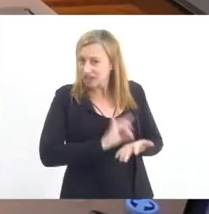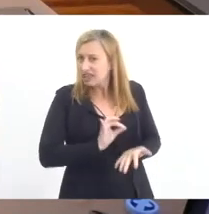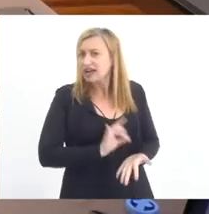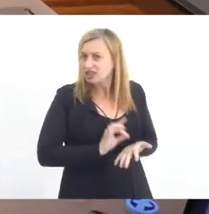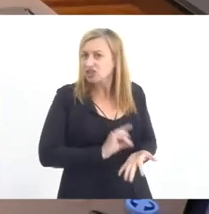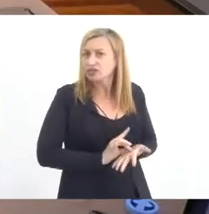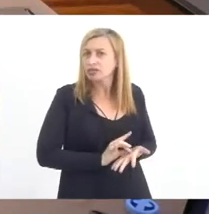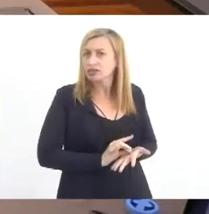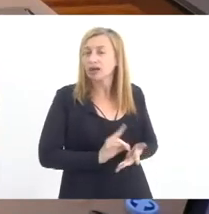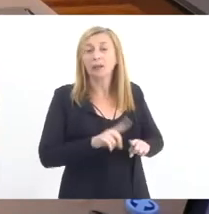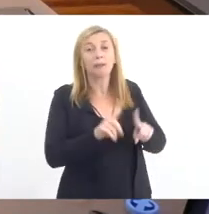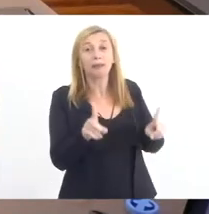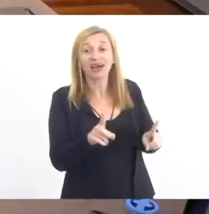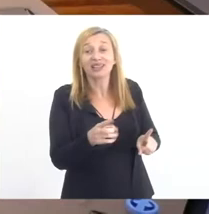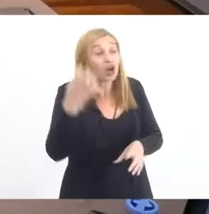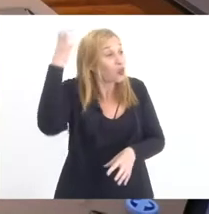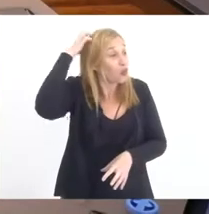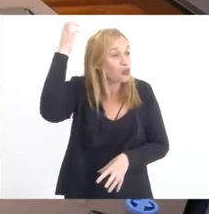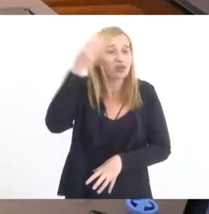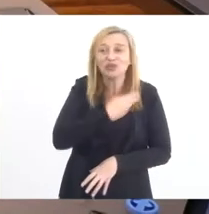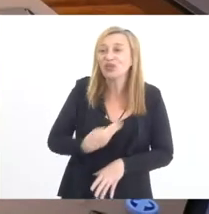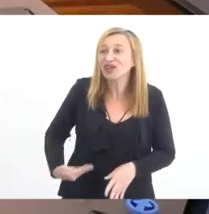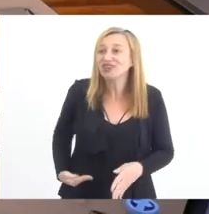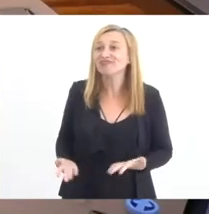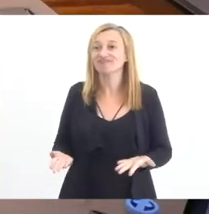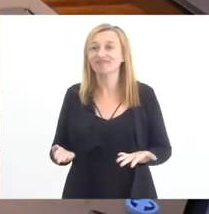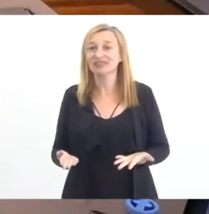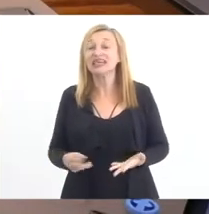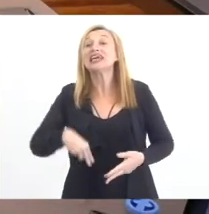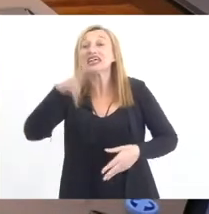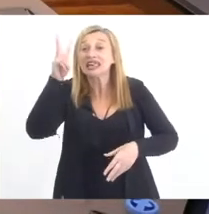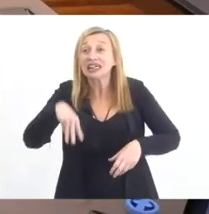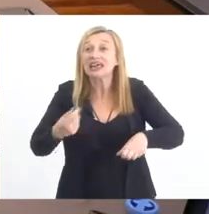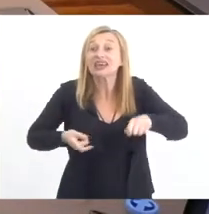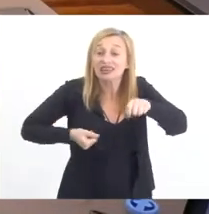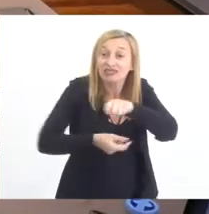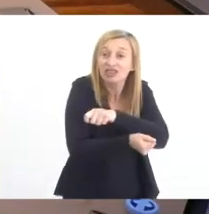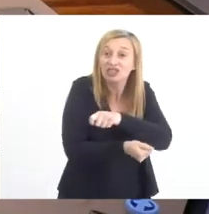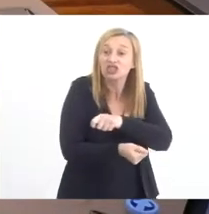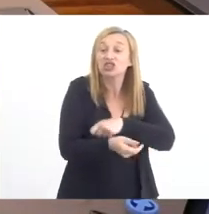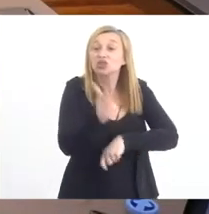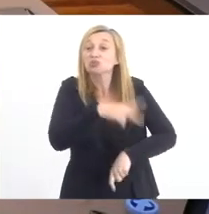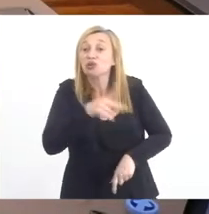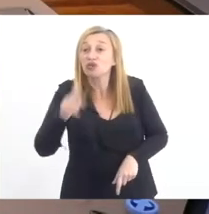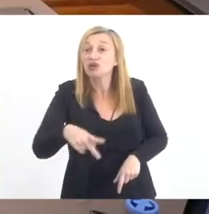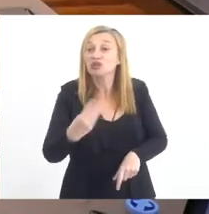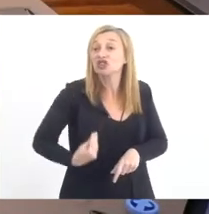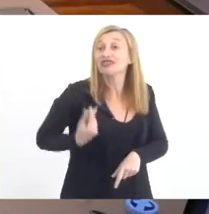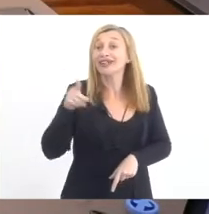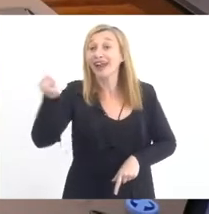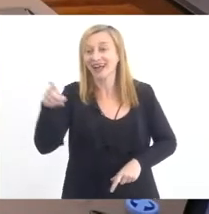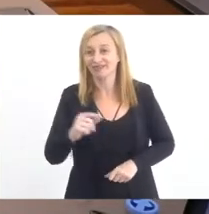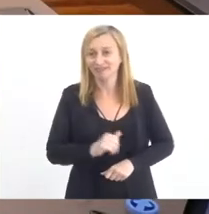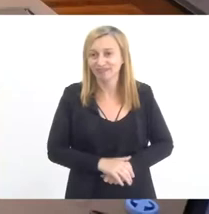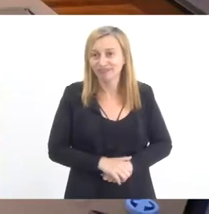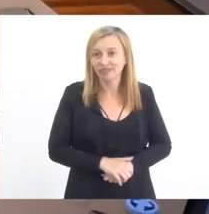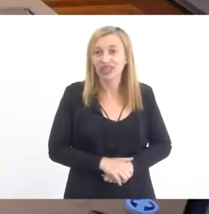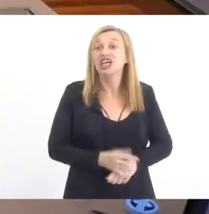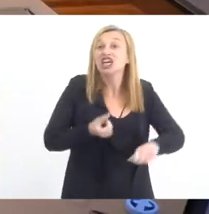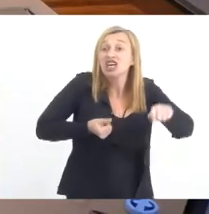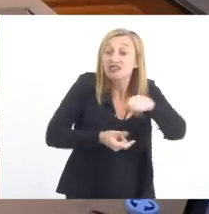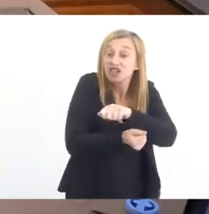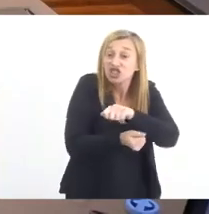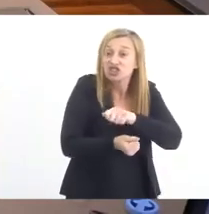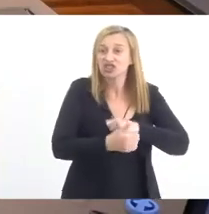verdade. Mas é culpa do governador, que tem que investir nos professores que estão lá. Ele tem que